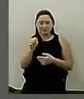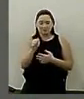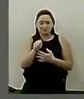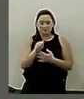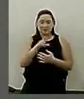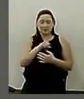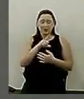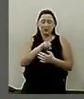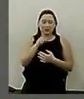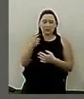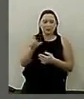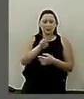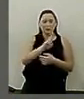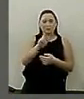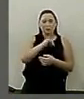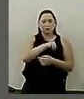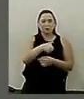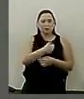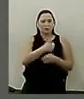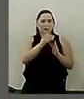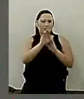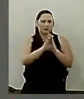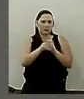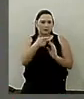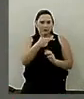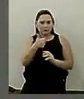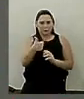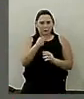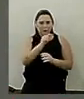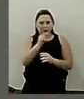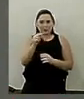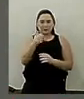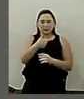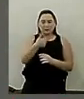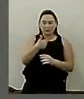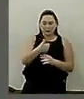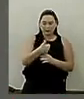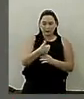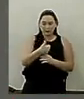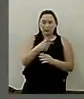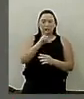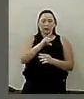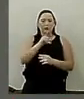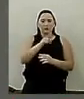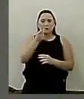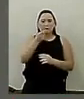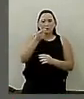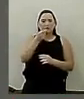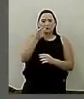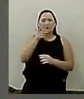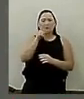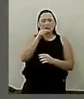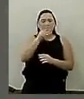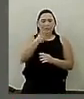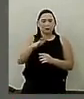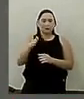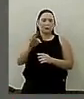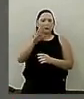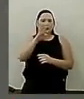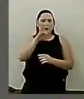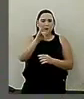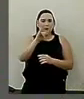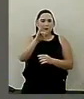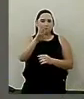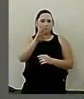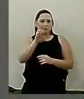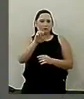você vê em João, capítulo 21, versículo 1, é o nome Mar de Tiberíades. E ele